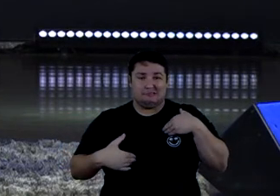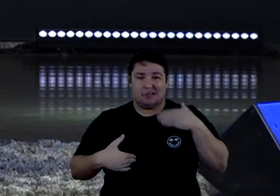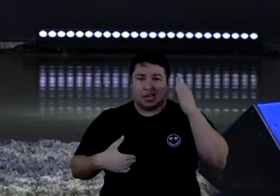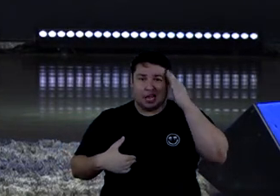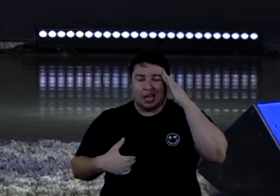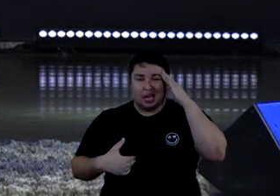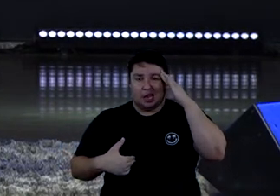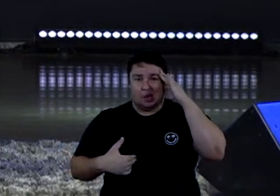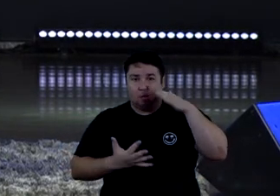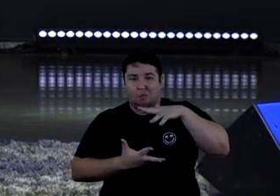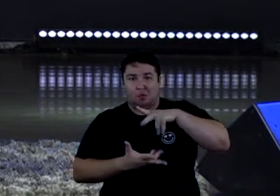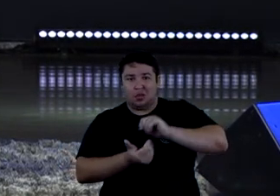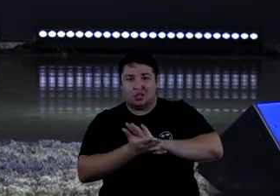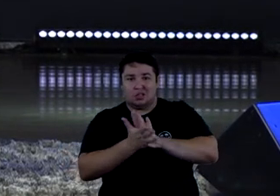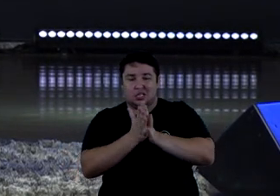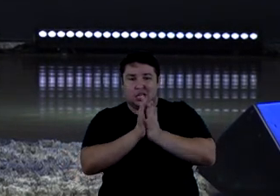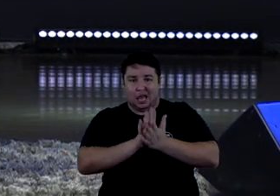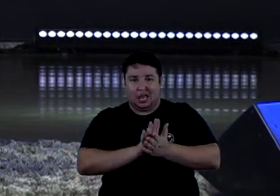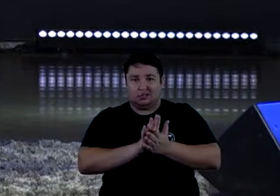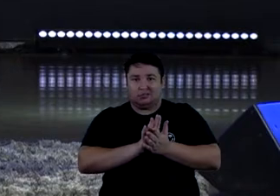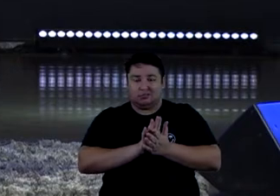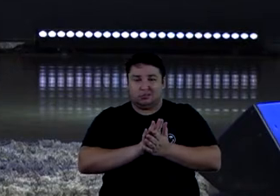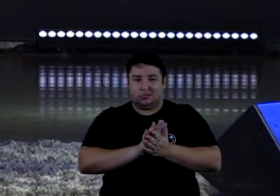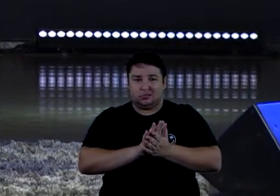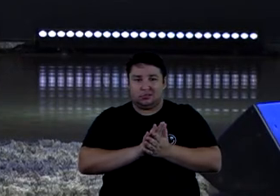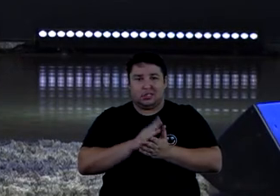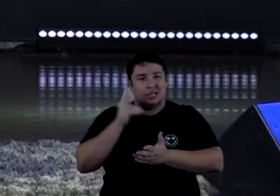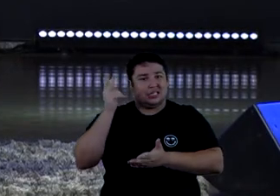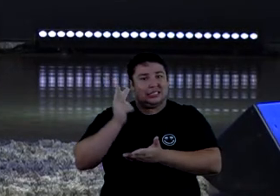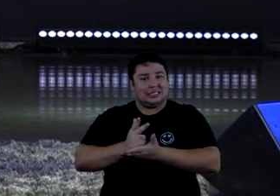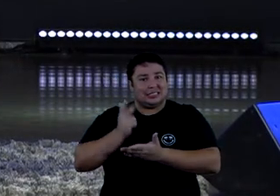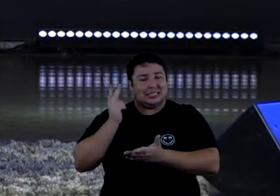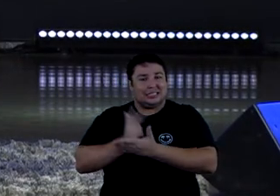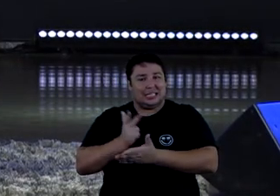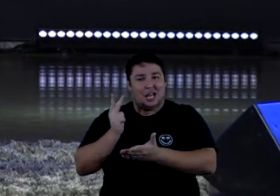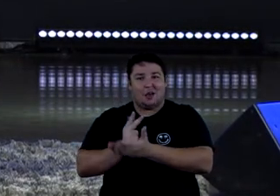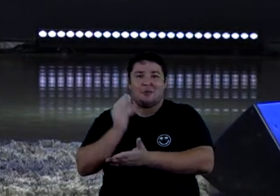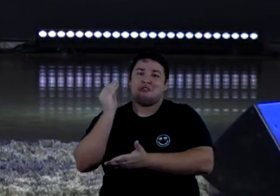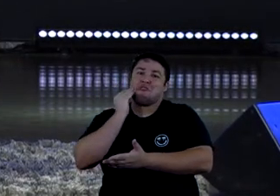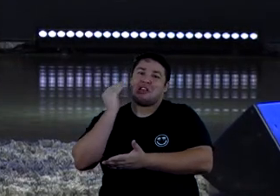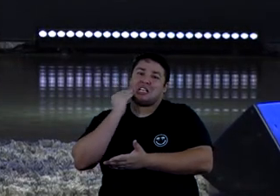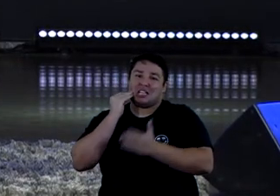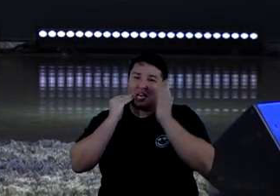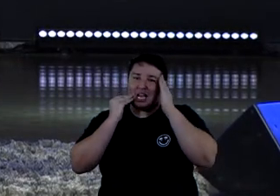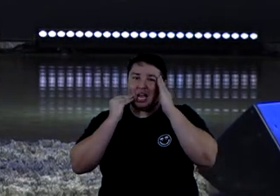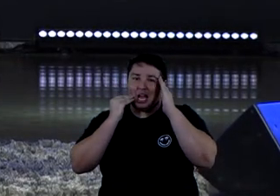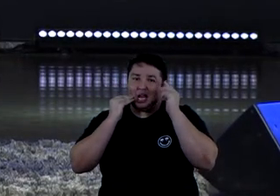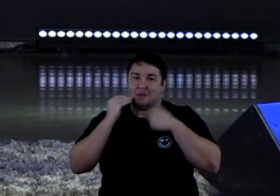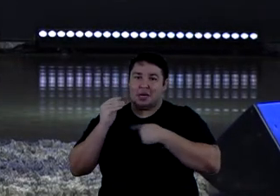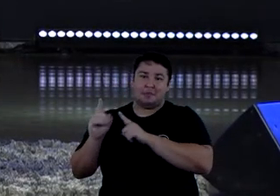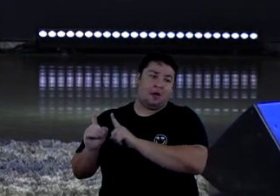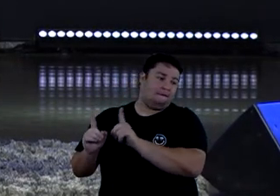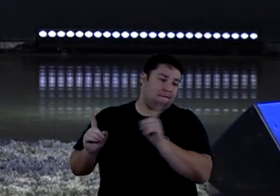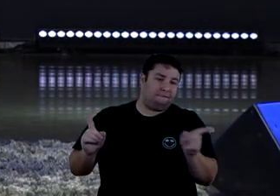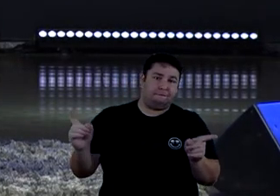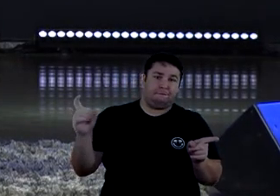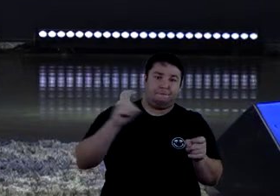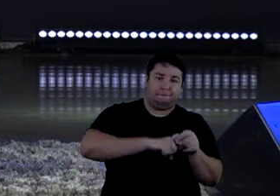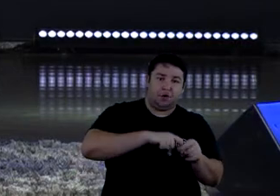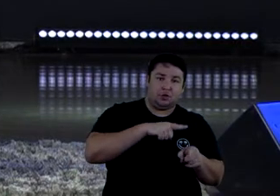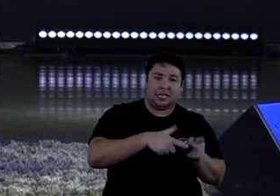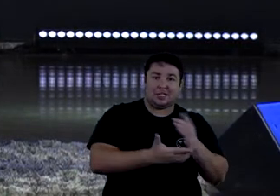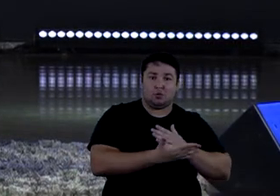o mundo caído que está ao meu redor, sempre vai tentar me puxar para trás, para selvageria de novo. E eu vou te